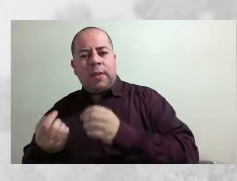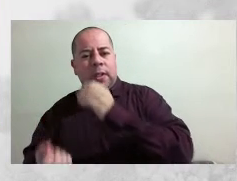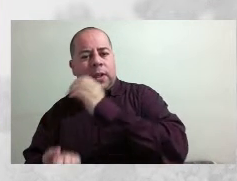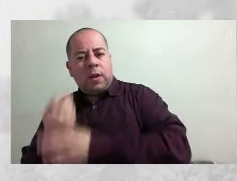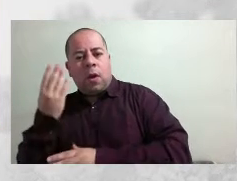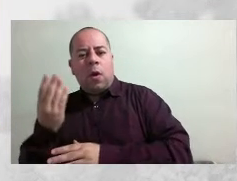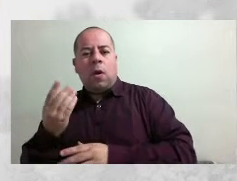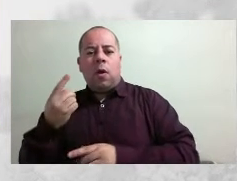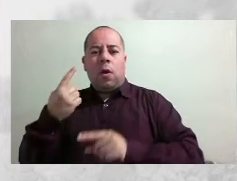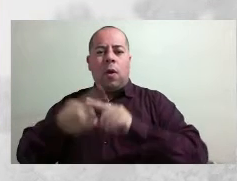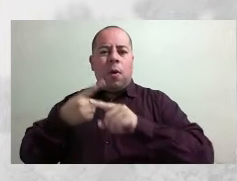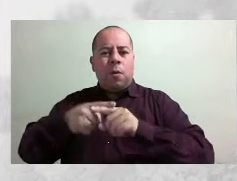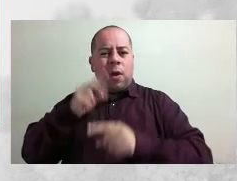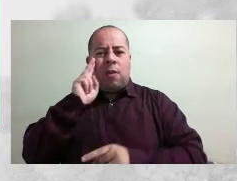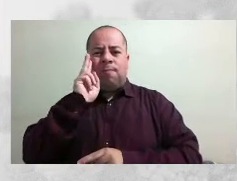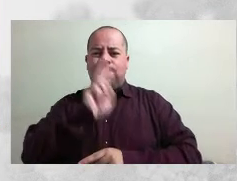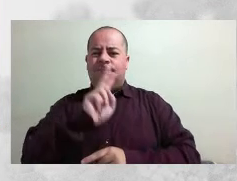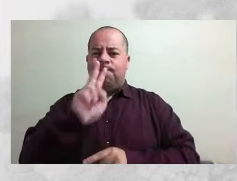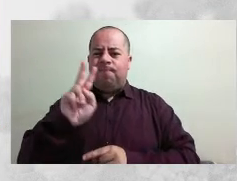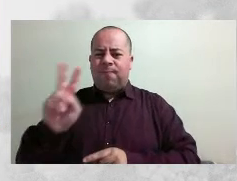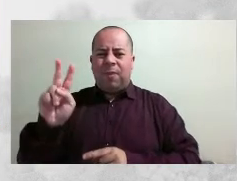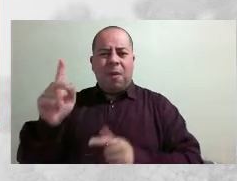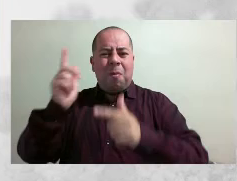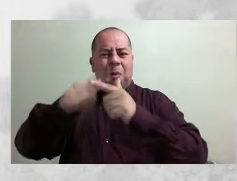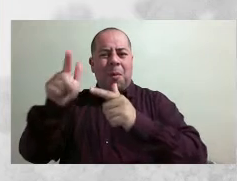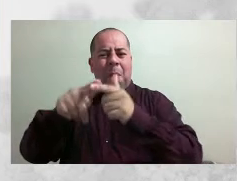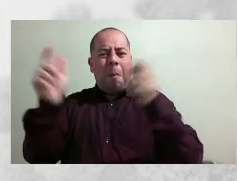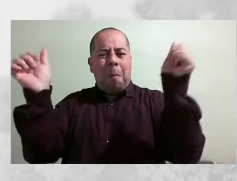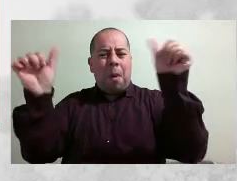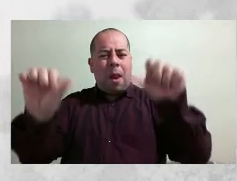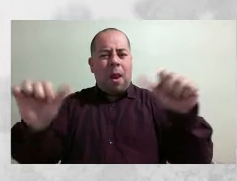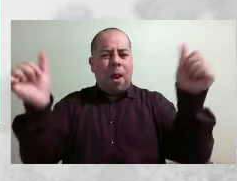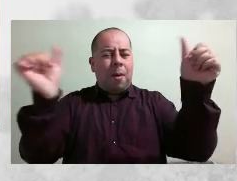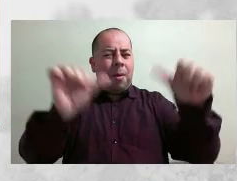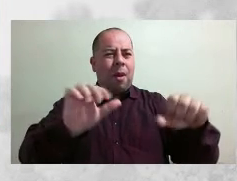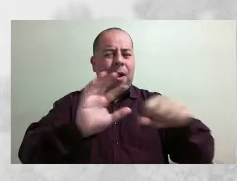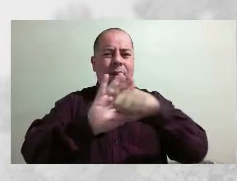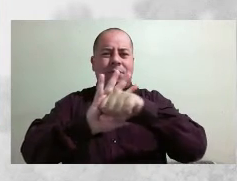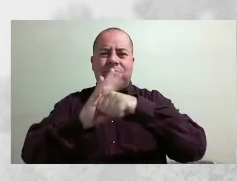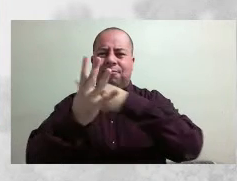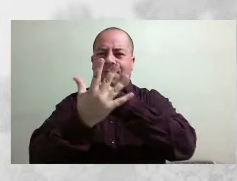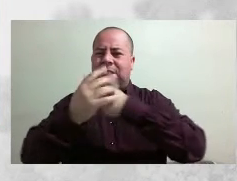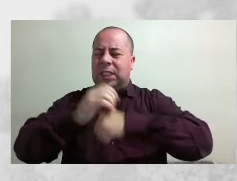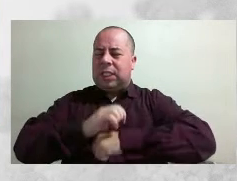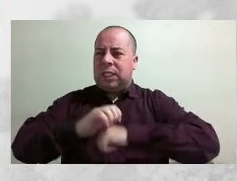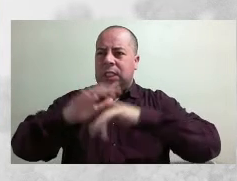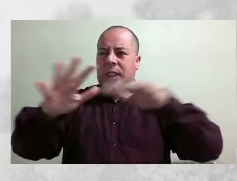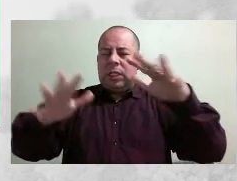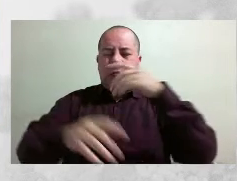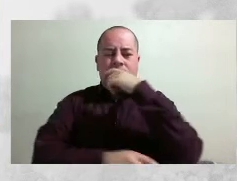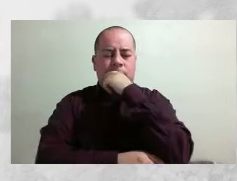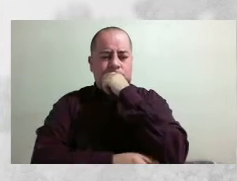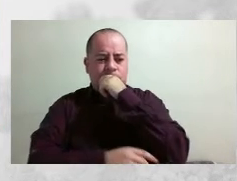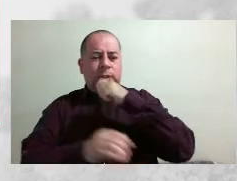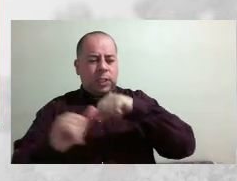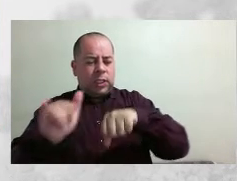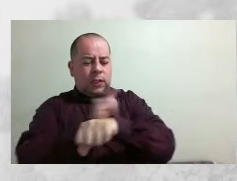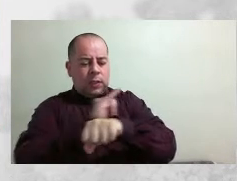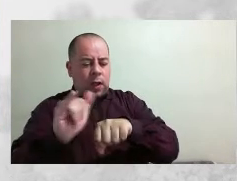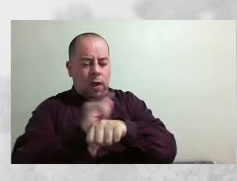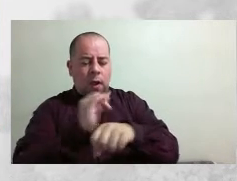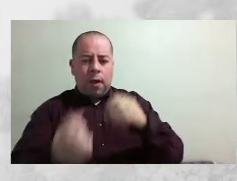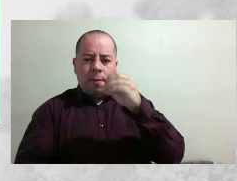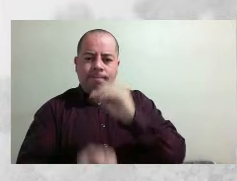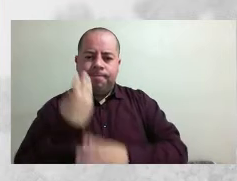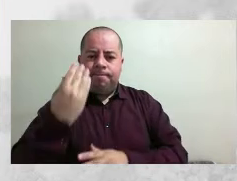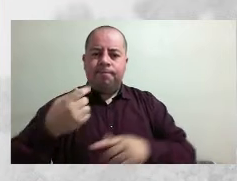uma demanda de toda a situação atual devido à pandemia, né, onde nós precisávamos criar